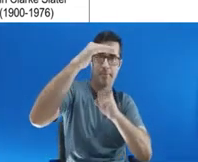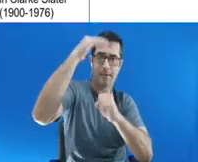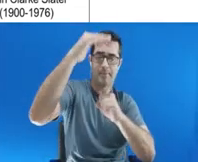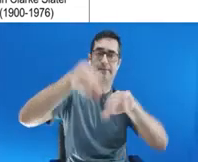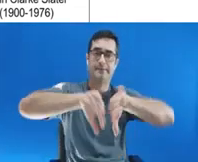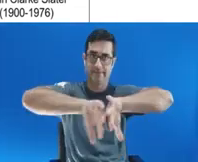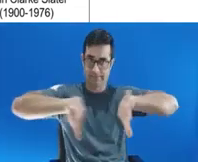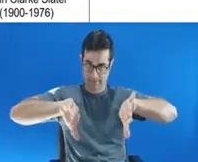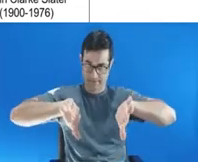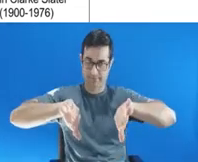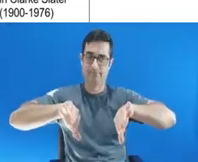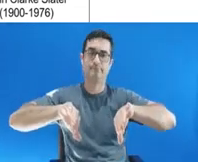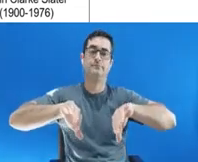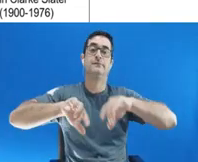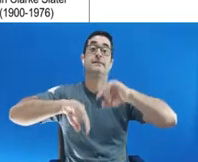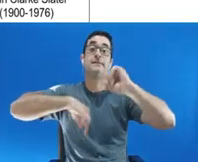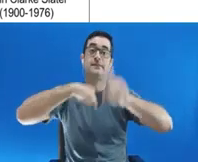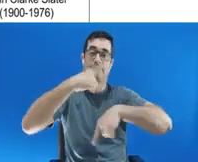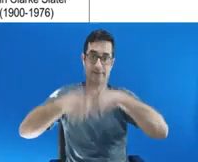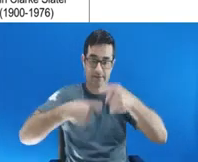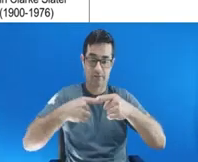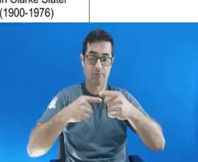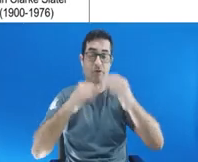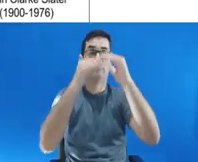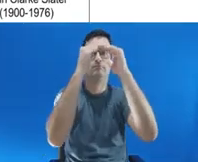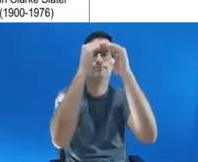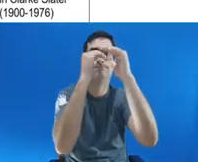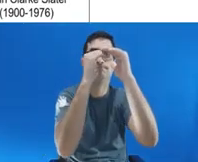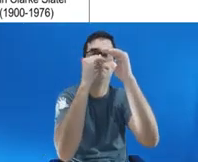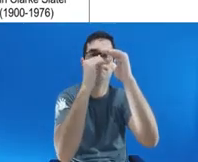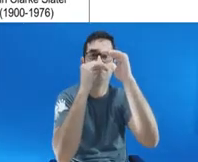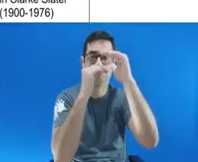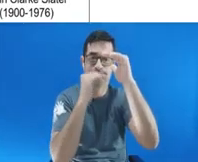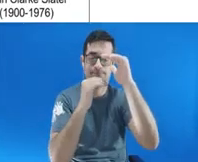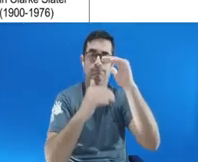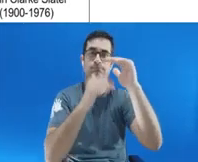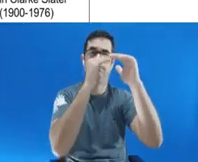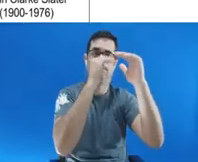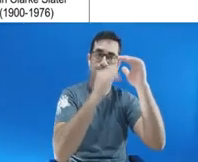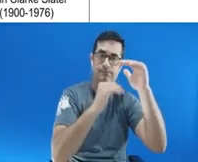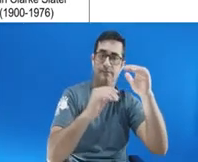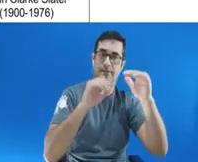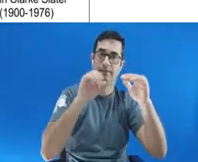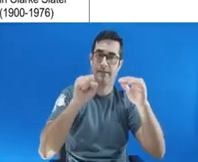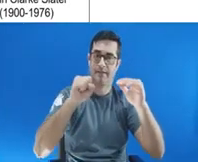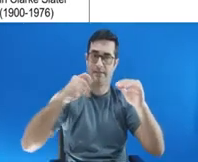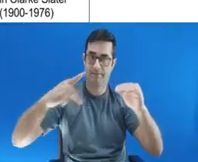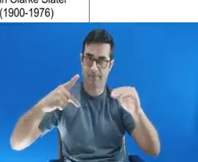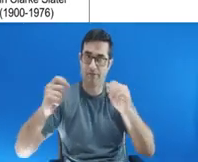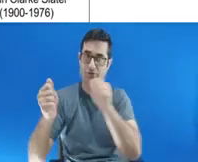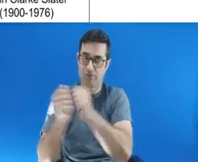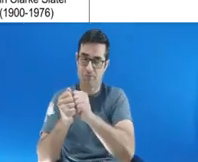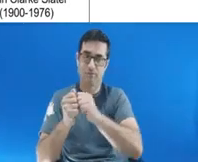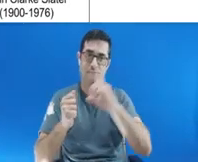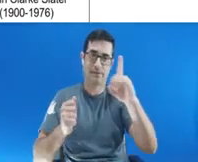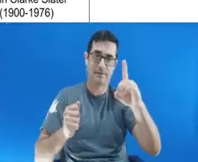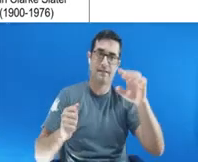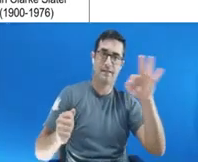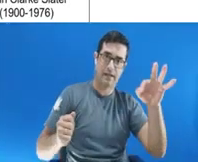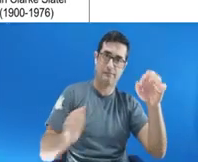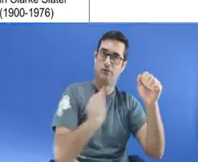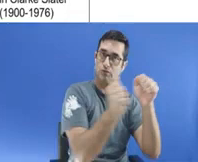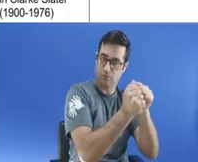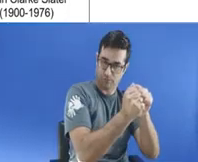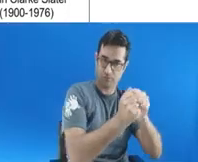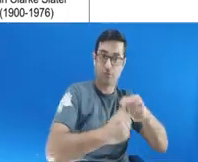separar os subníveis SP junto e D e F junto, tá? Porque eles têm blindagem